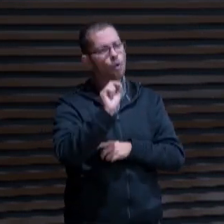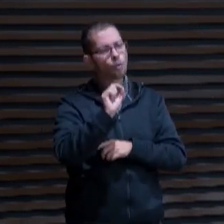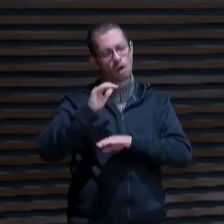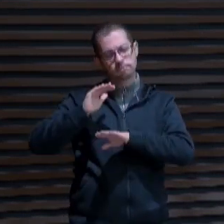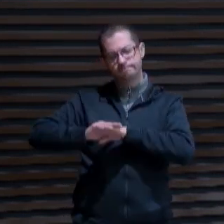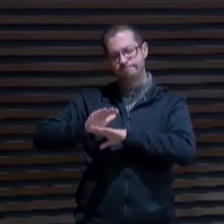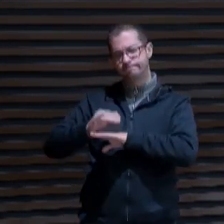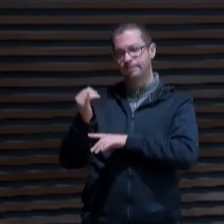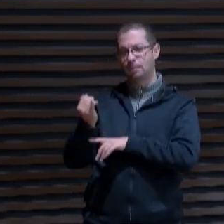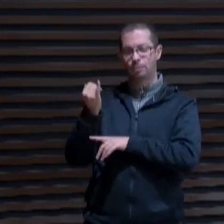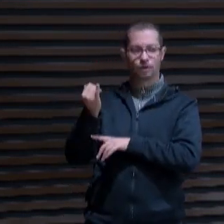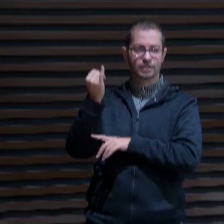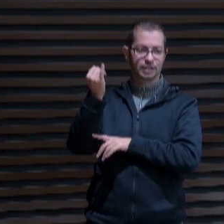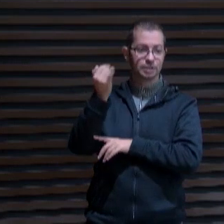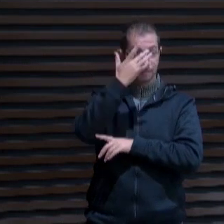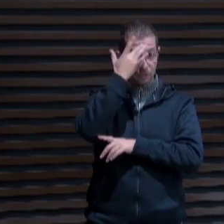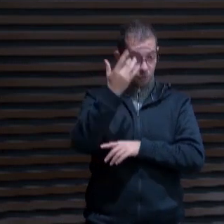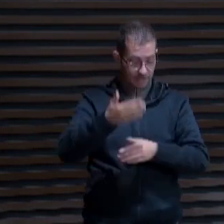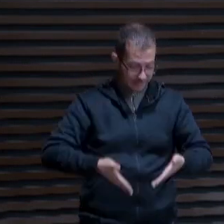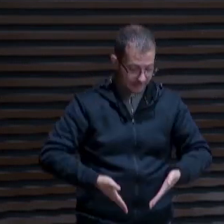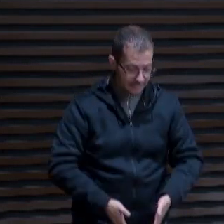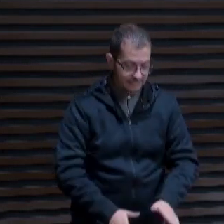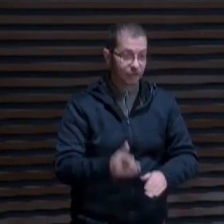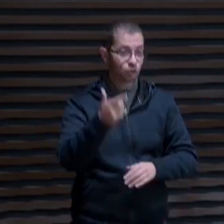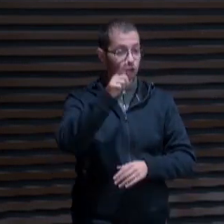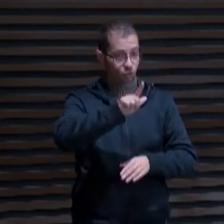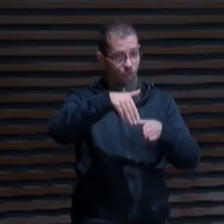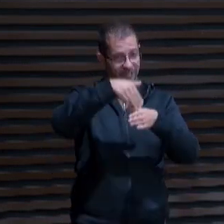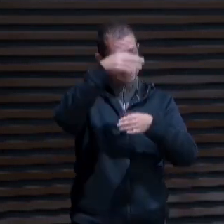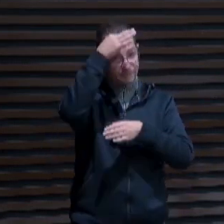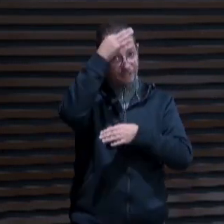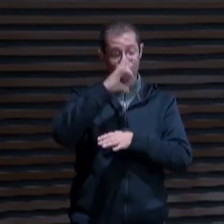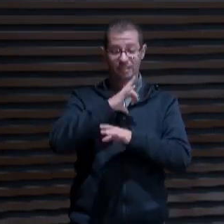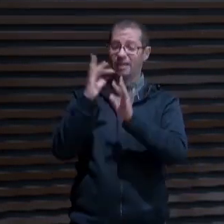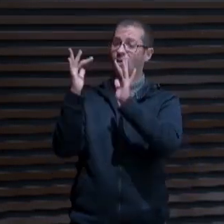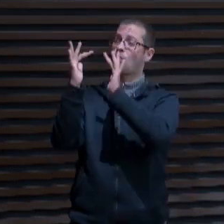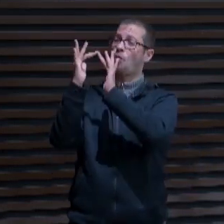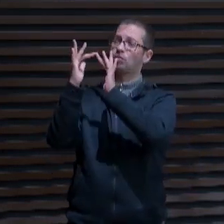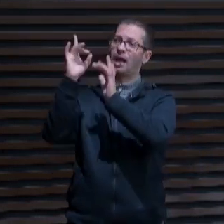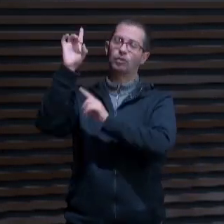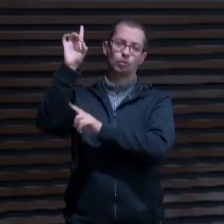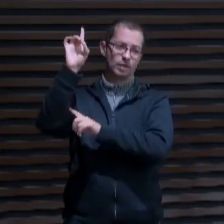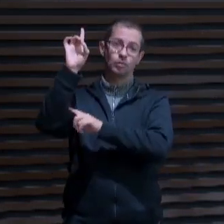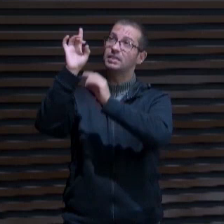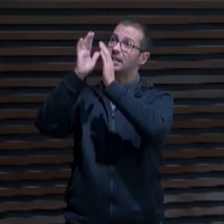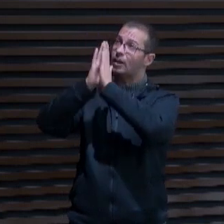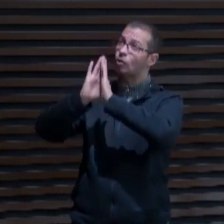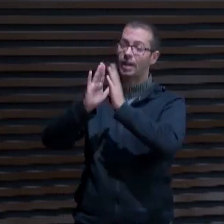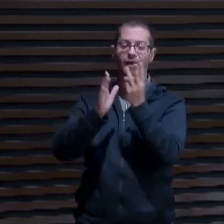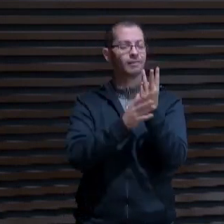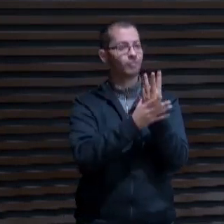importante para os renascidos terem essa intimidade com o Pai e adorar a Trindade